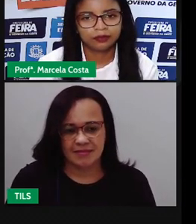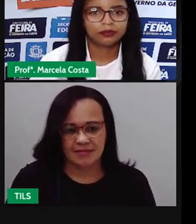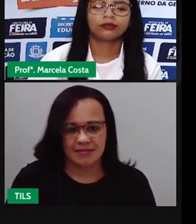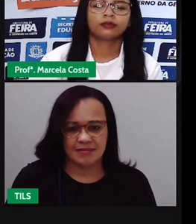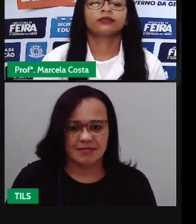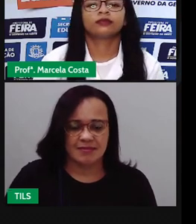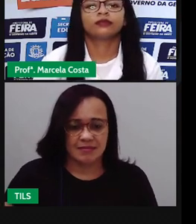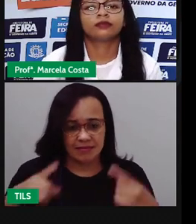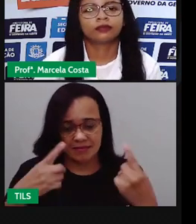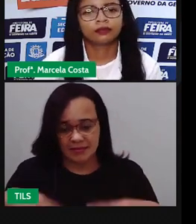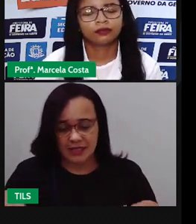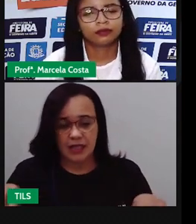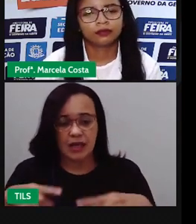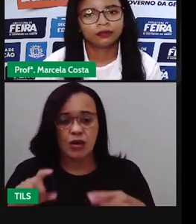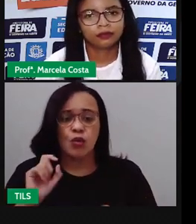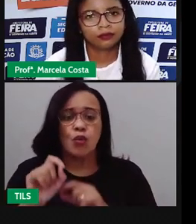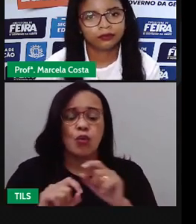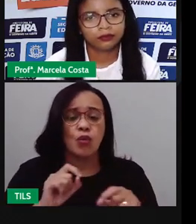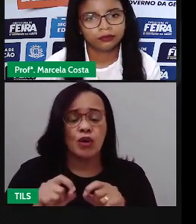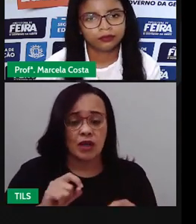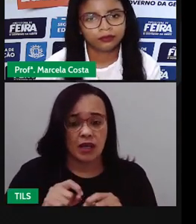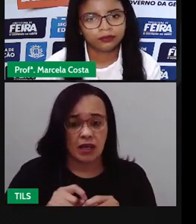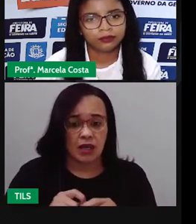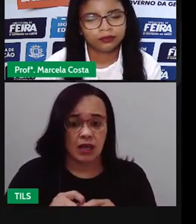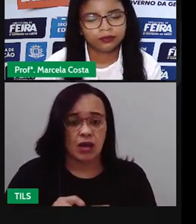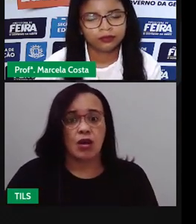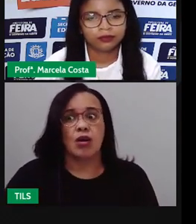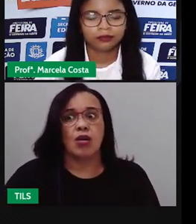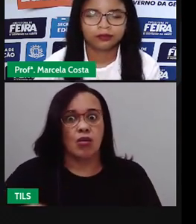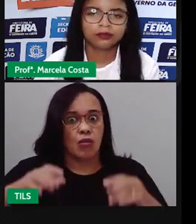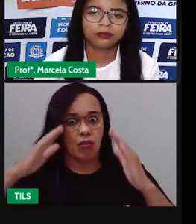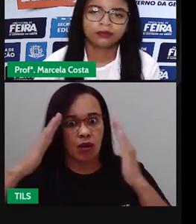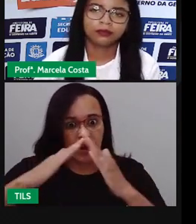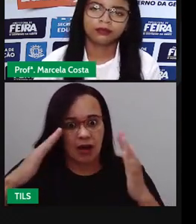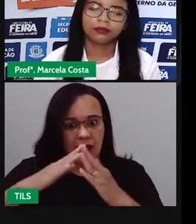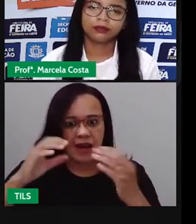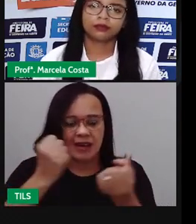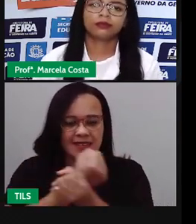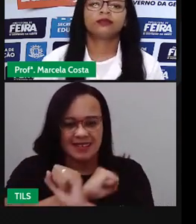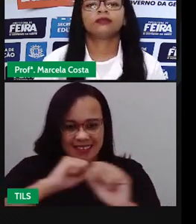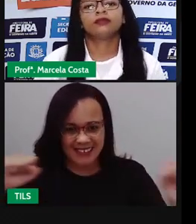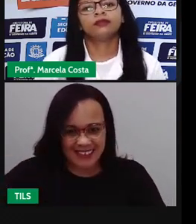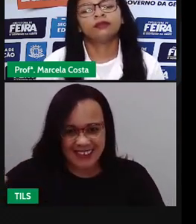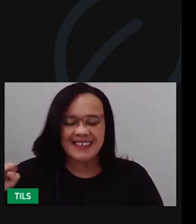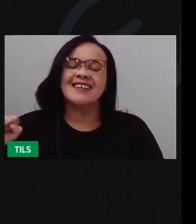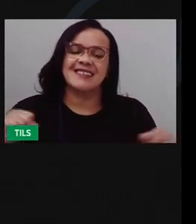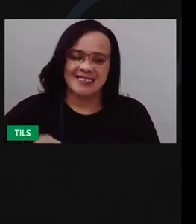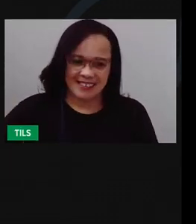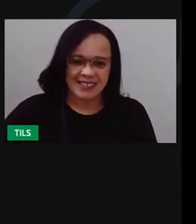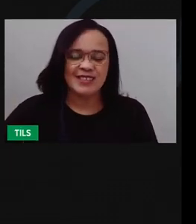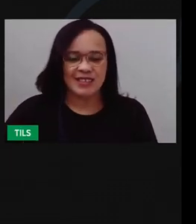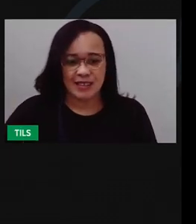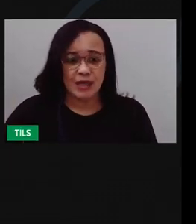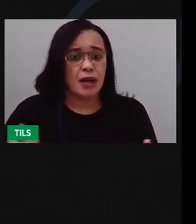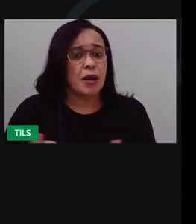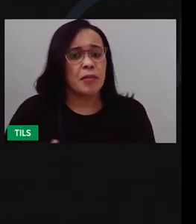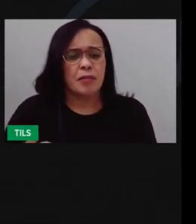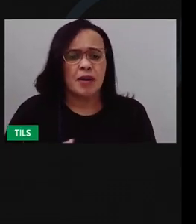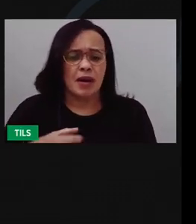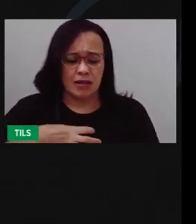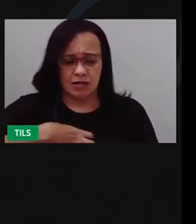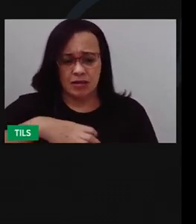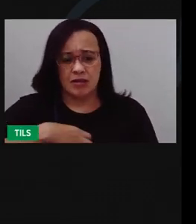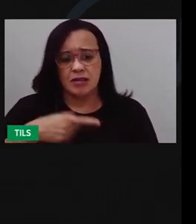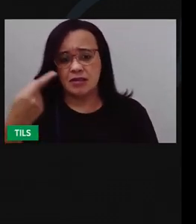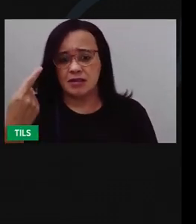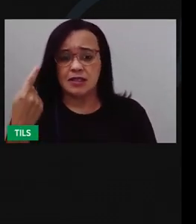Do casarão Olhos d'Água foi Recôncavo Interior, hoje cidade metropolitana a 108 quilômetros de Salvador. Com o